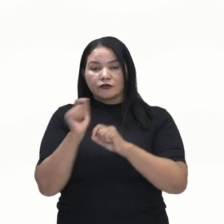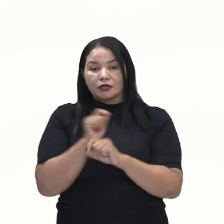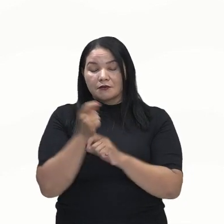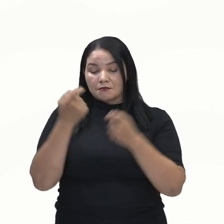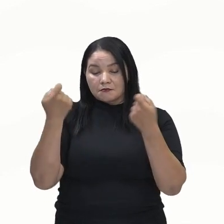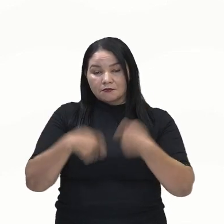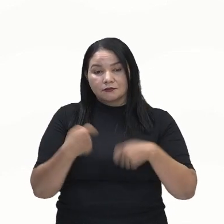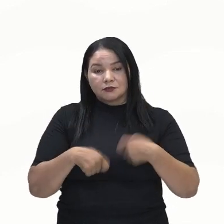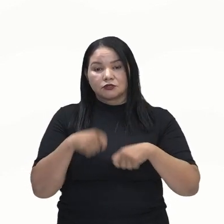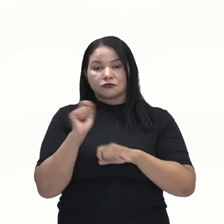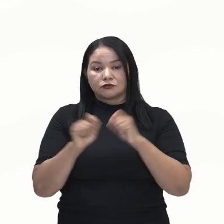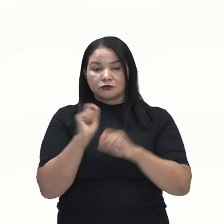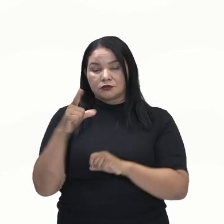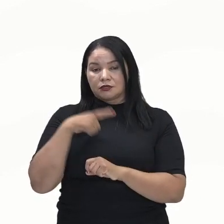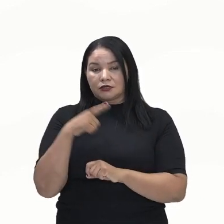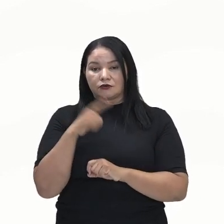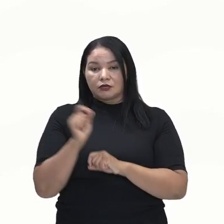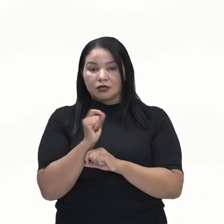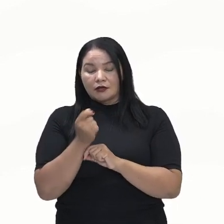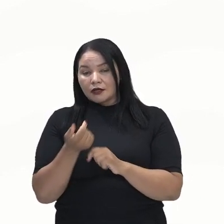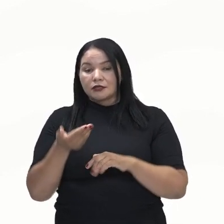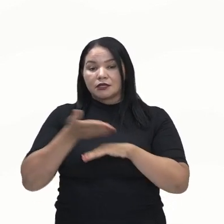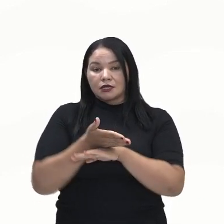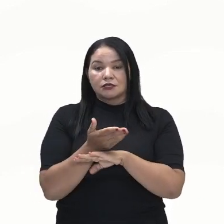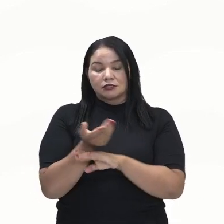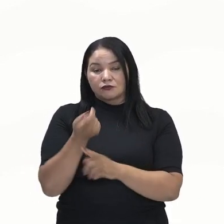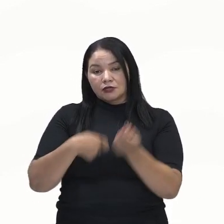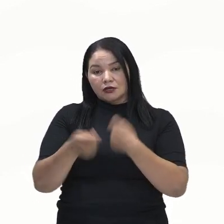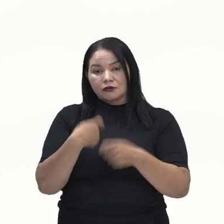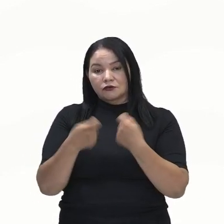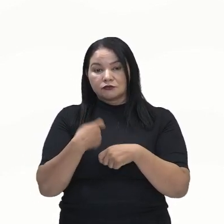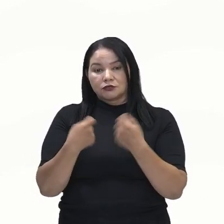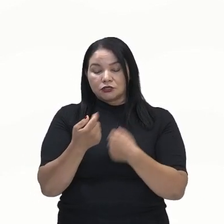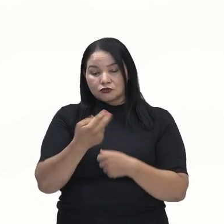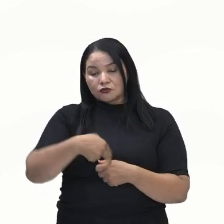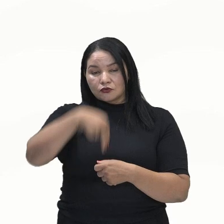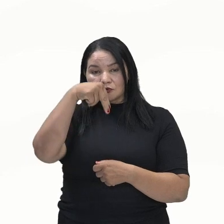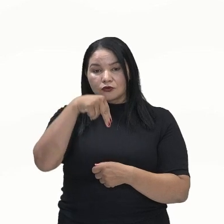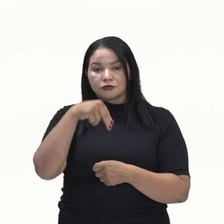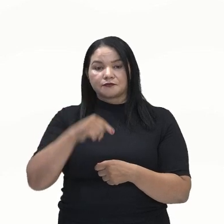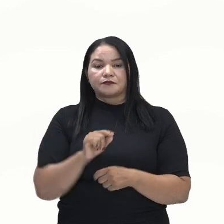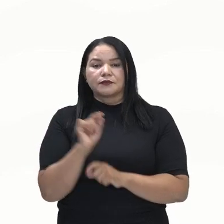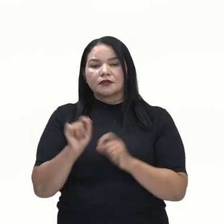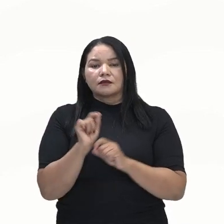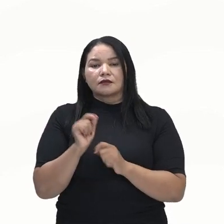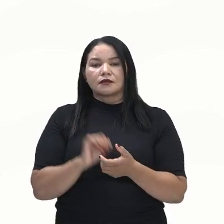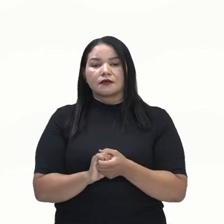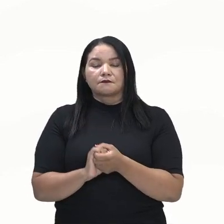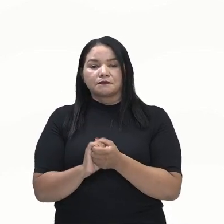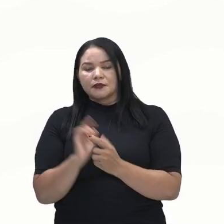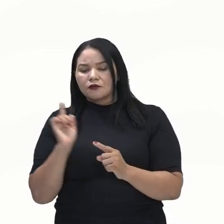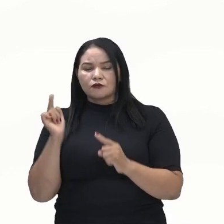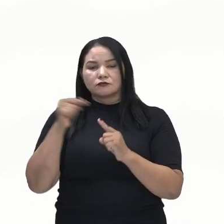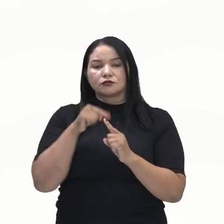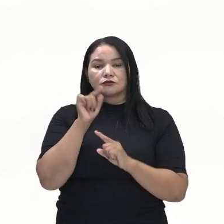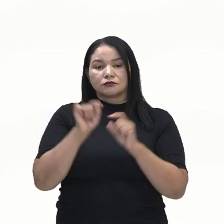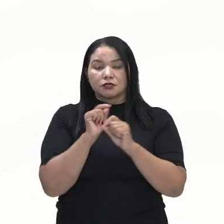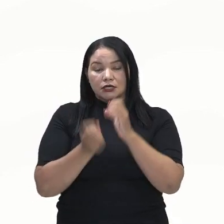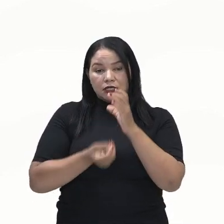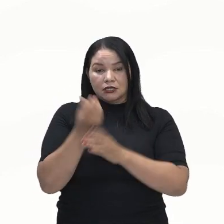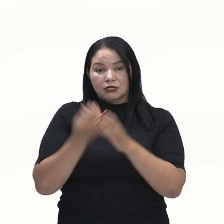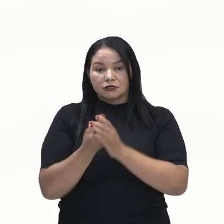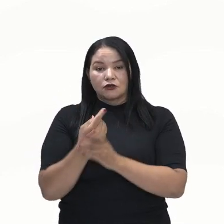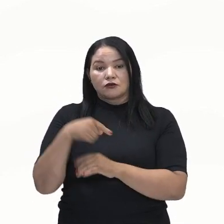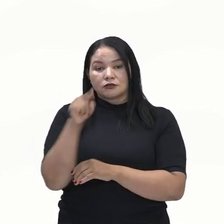haver também uma integração da economia da região norte. E com essa intenção, haverá a criação da